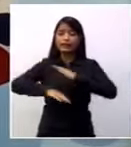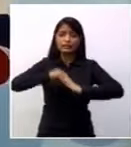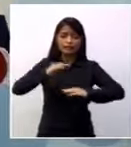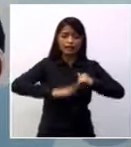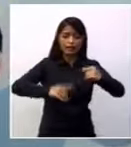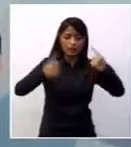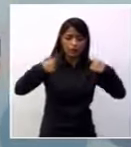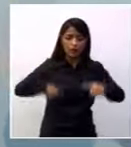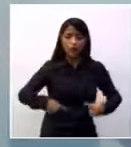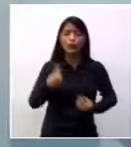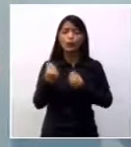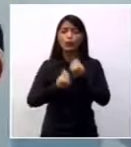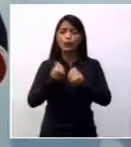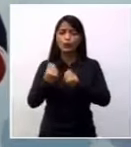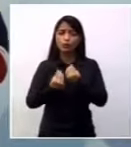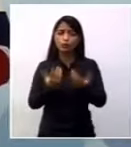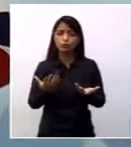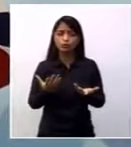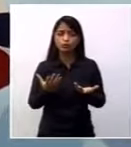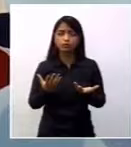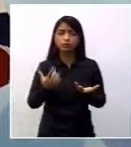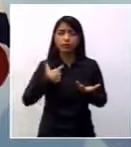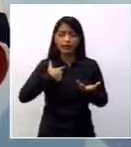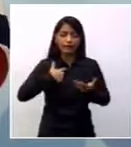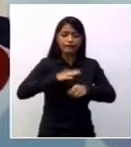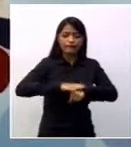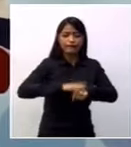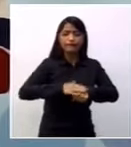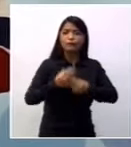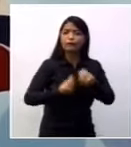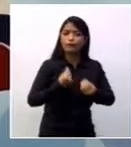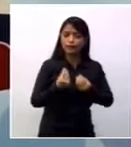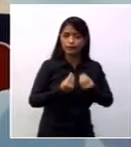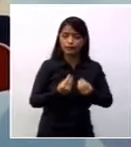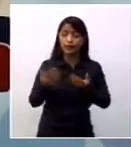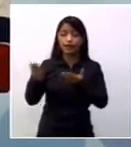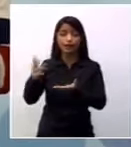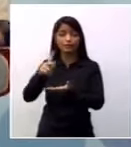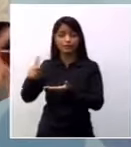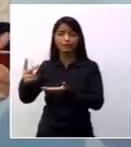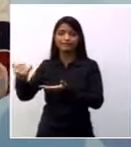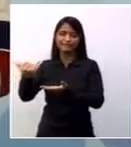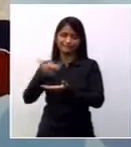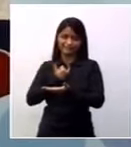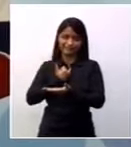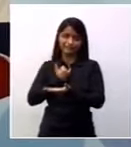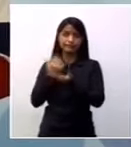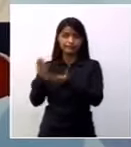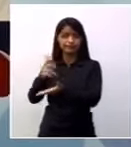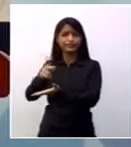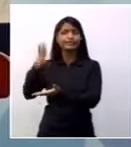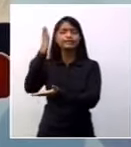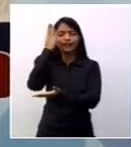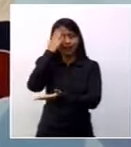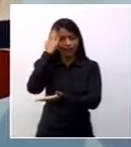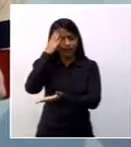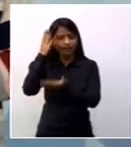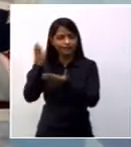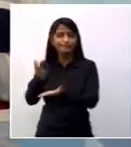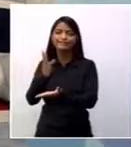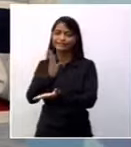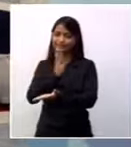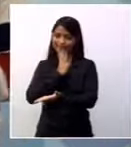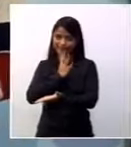Seu professor vai falar se é uma atividade que você deve executar. O seu professor sabe daquilo que você pode fazer. Entre em contato com o